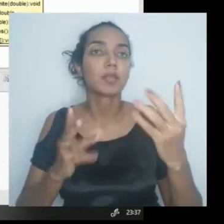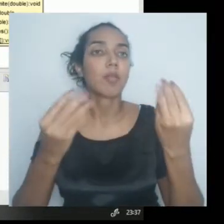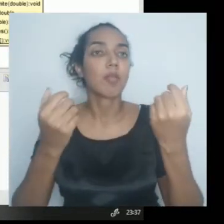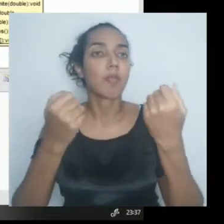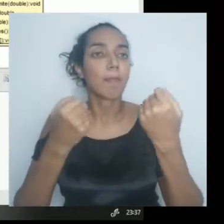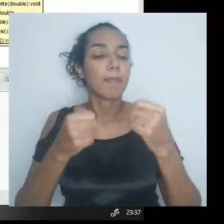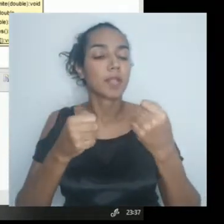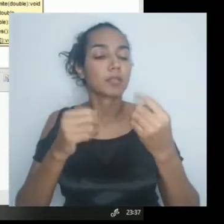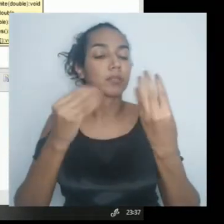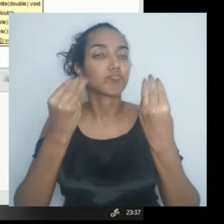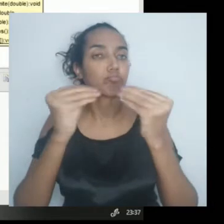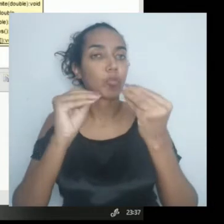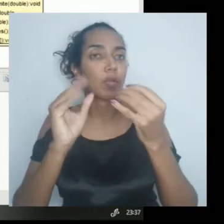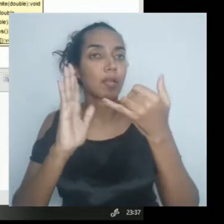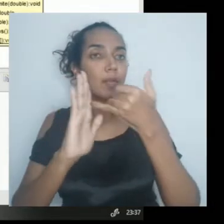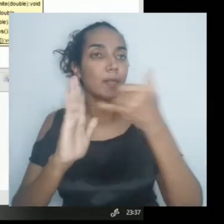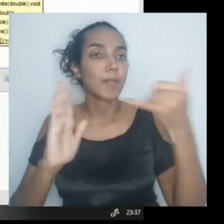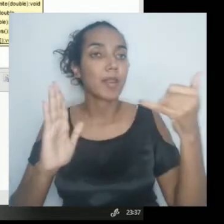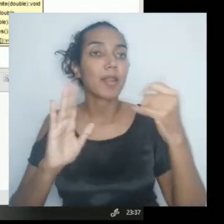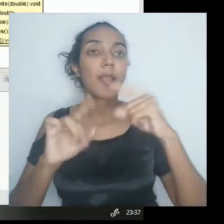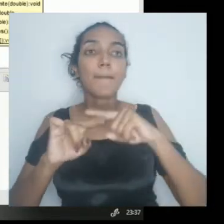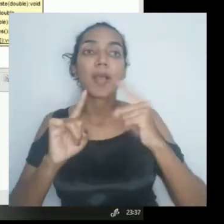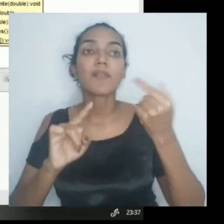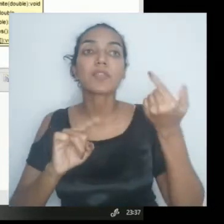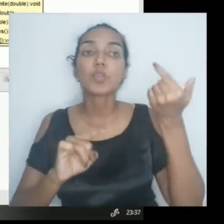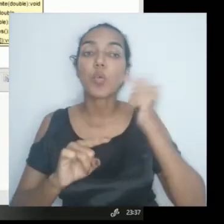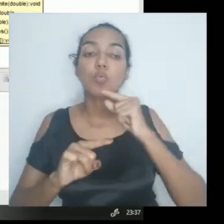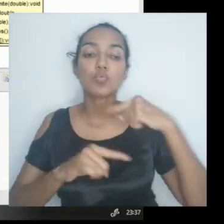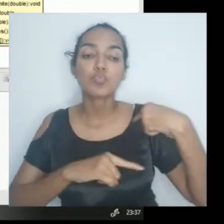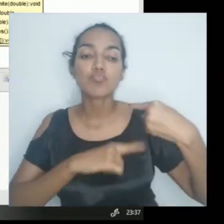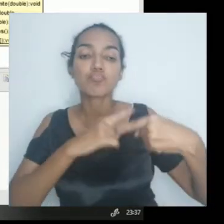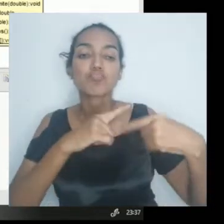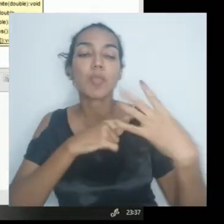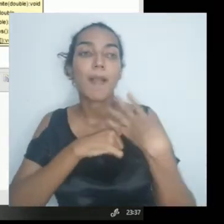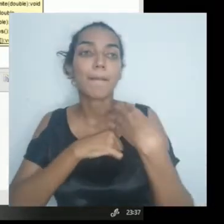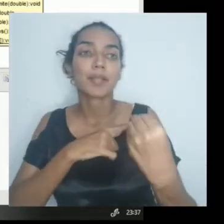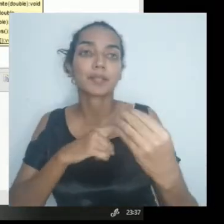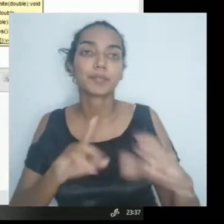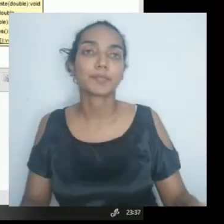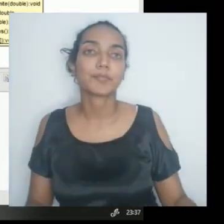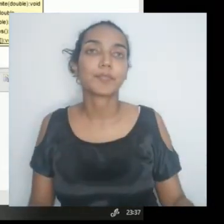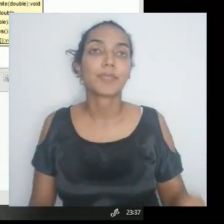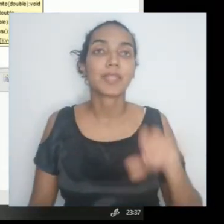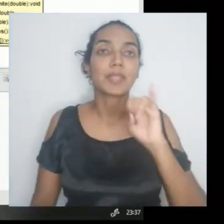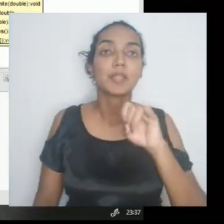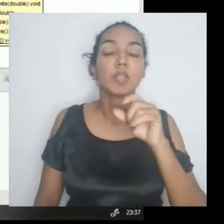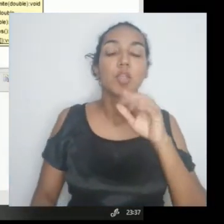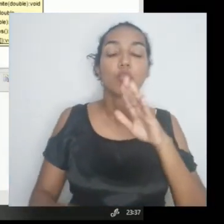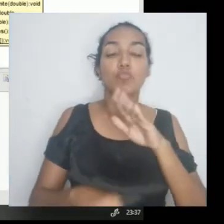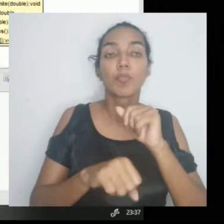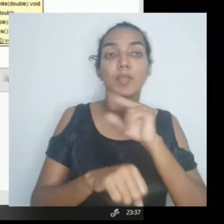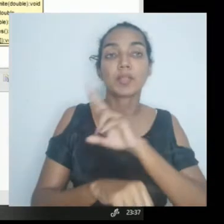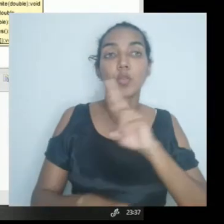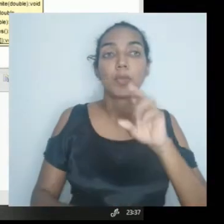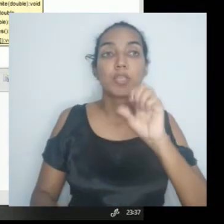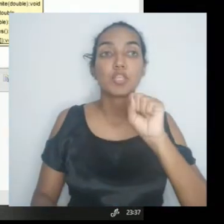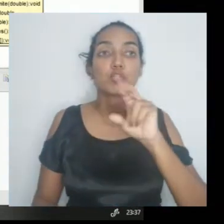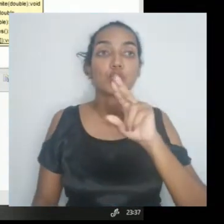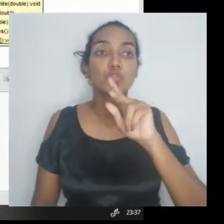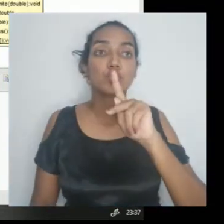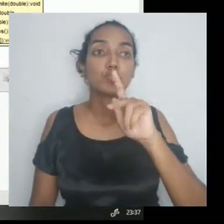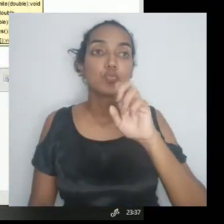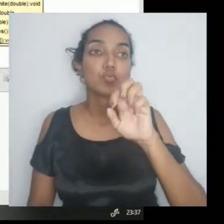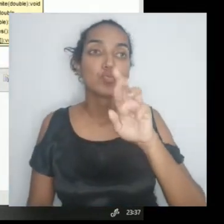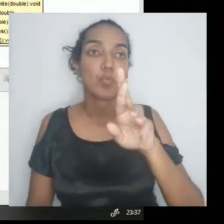herda, ok? Nesse caso aqui não faria diferença se eu chamasse super.creditar, já que diz o código